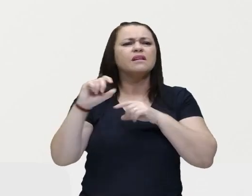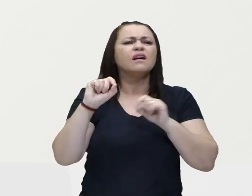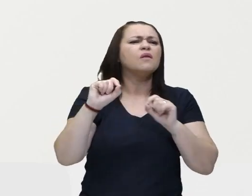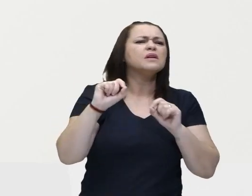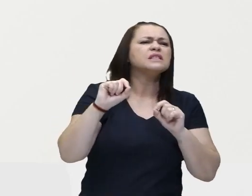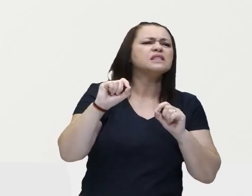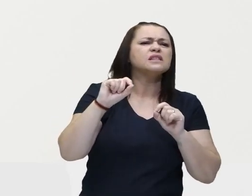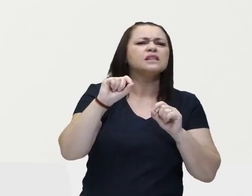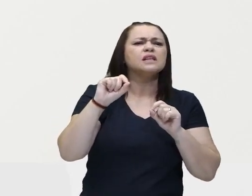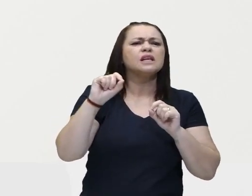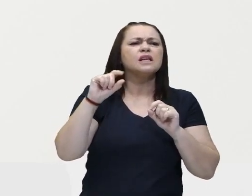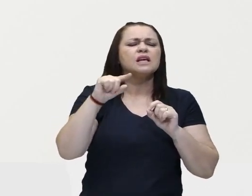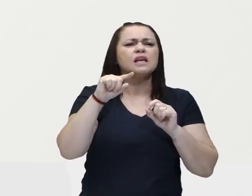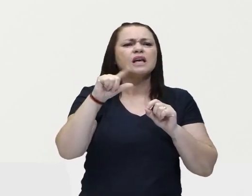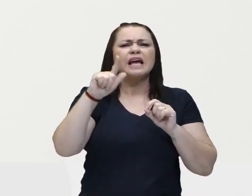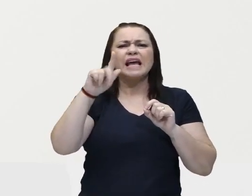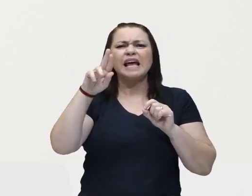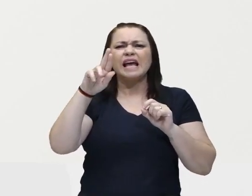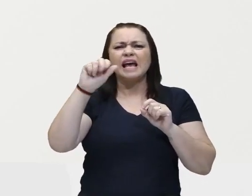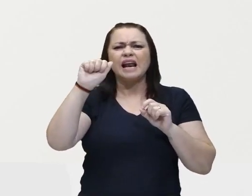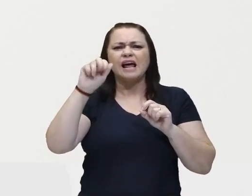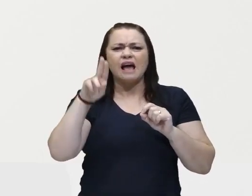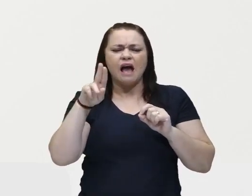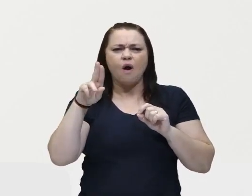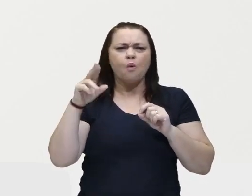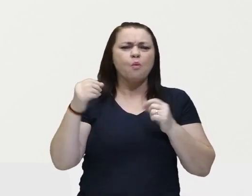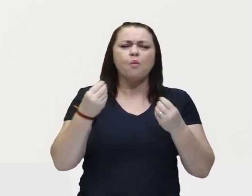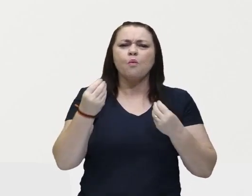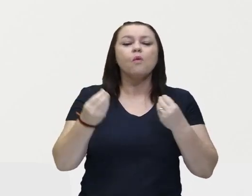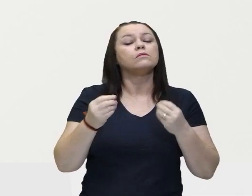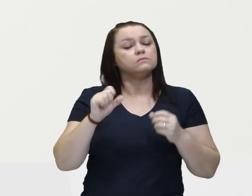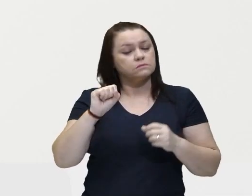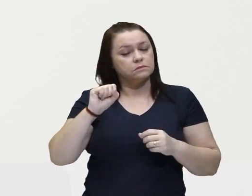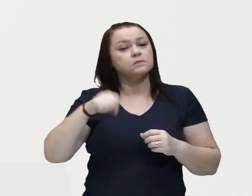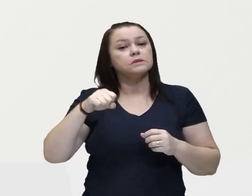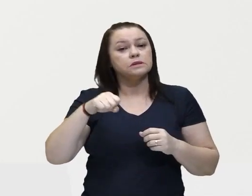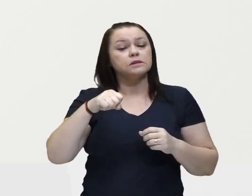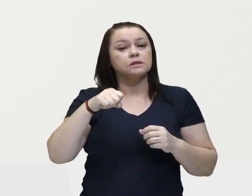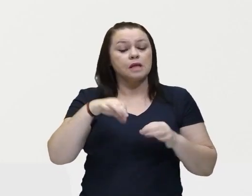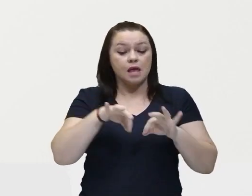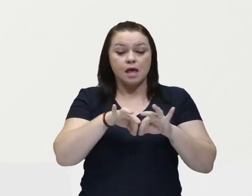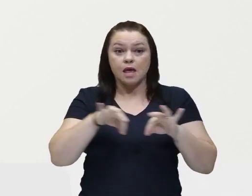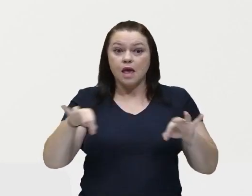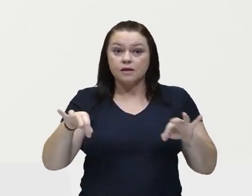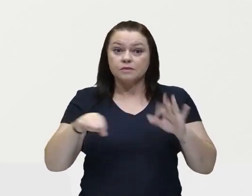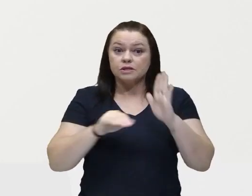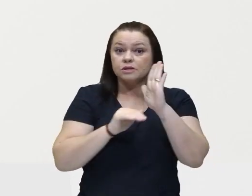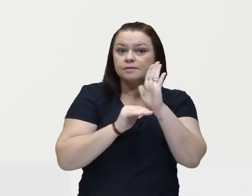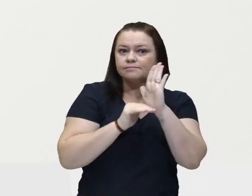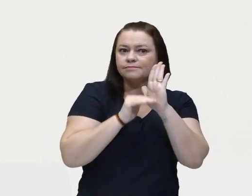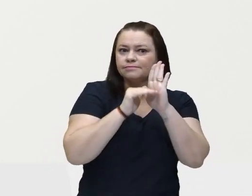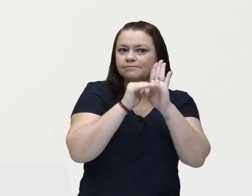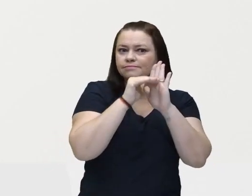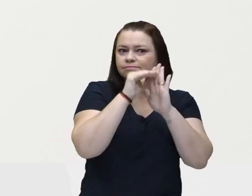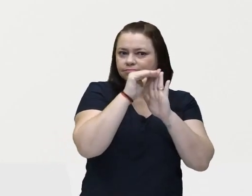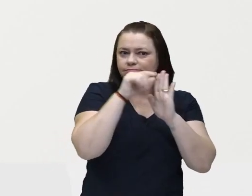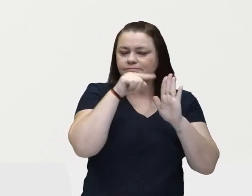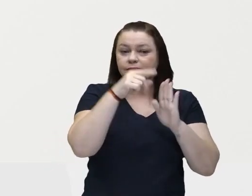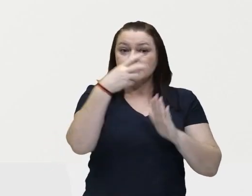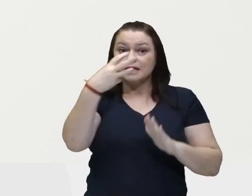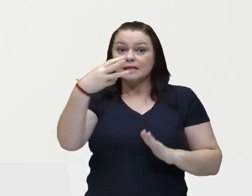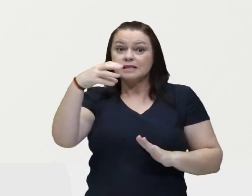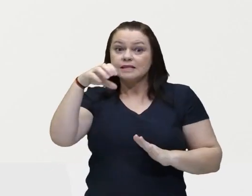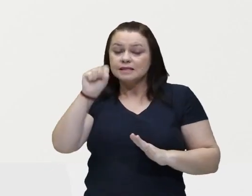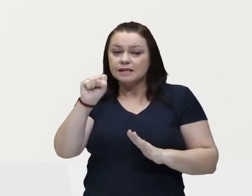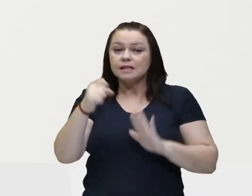Esse grau, esse Celsius, isso mesmo. Aí nós temos as medidas termométricas. Esse 38 está indicando